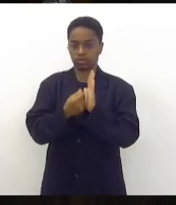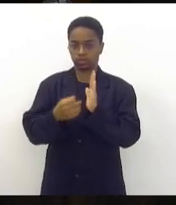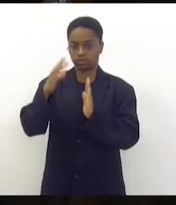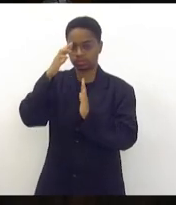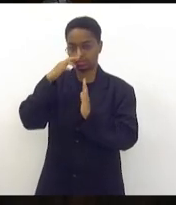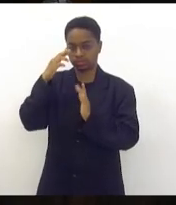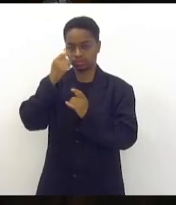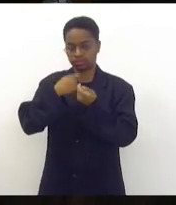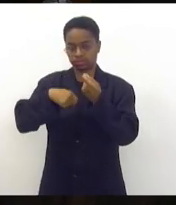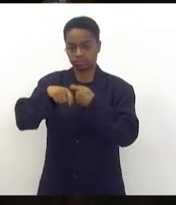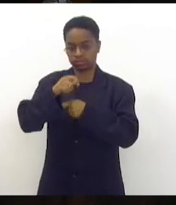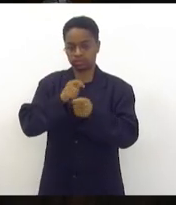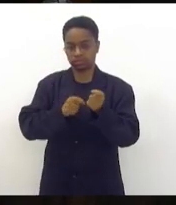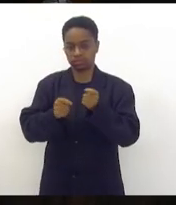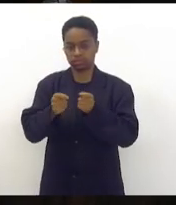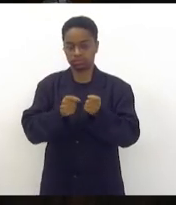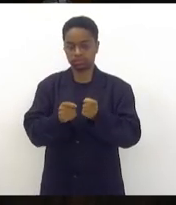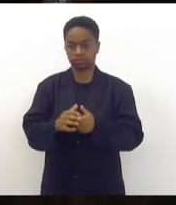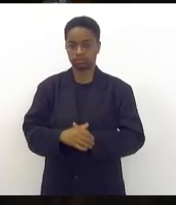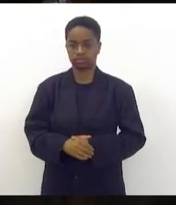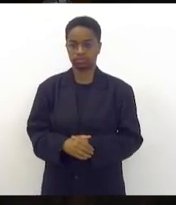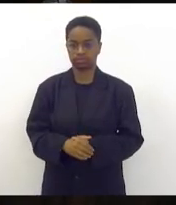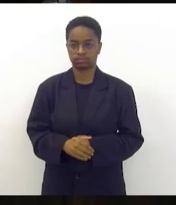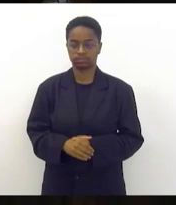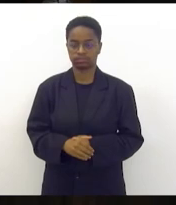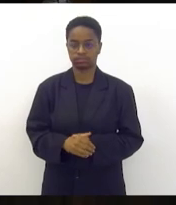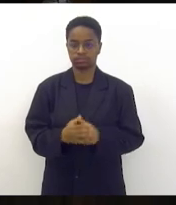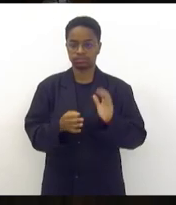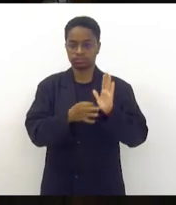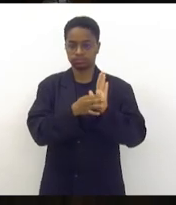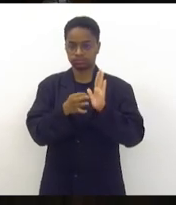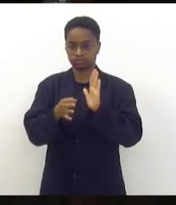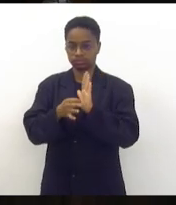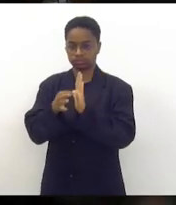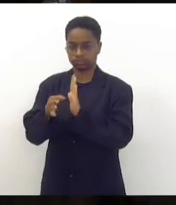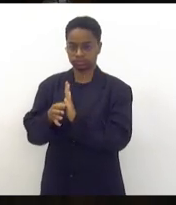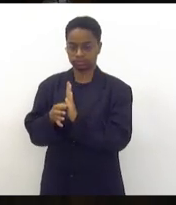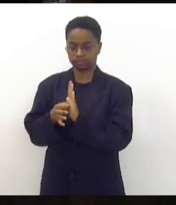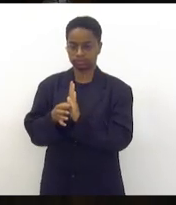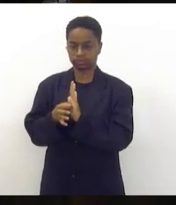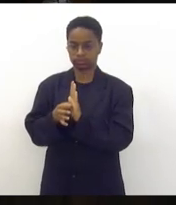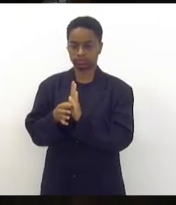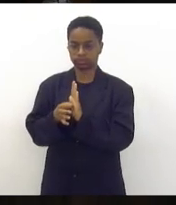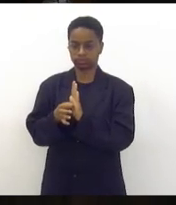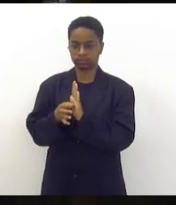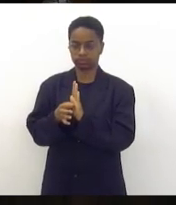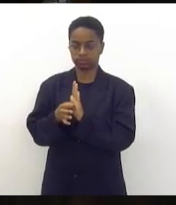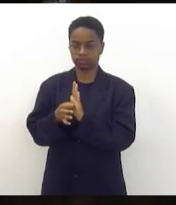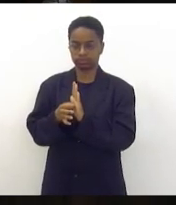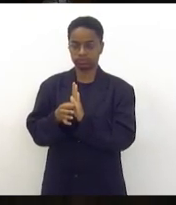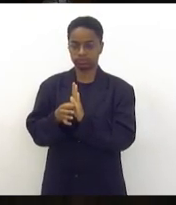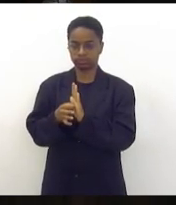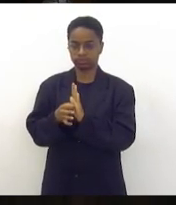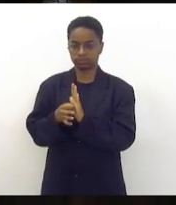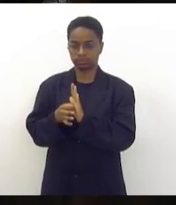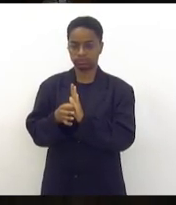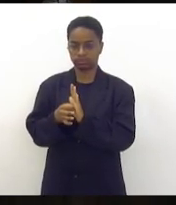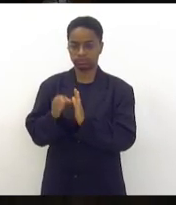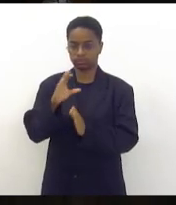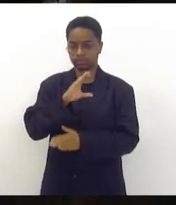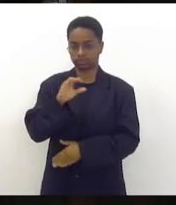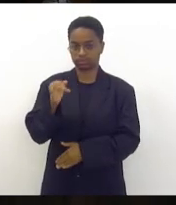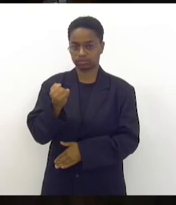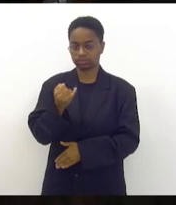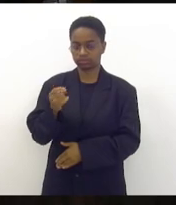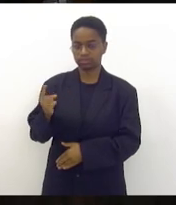Finanças e Fiscalização Financeira. Os pareceres para emitir Constituição